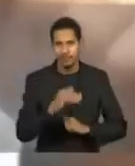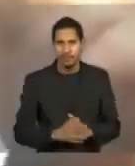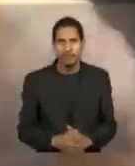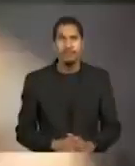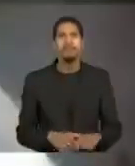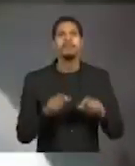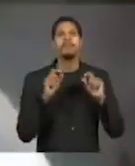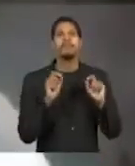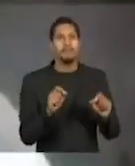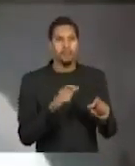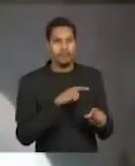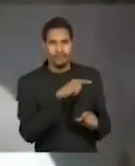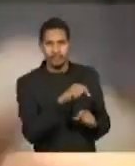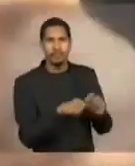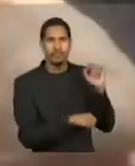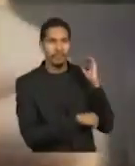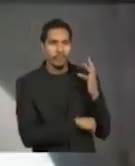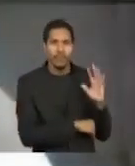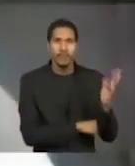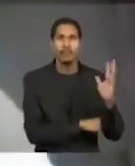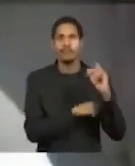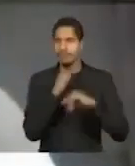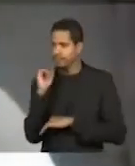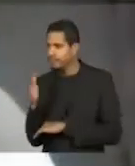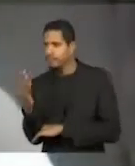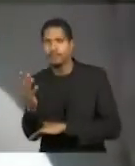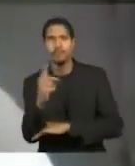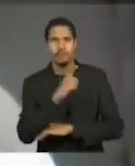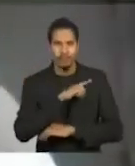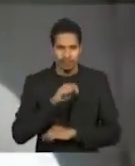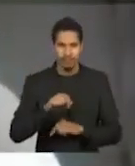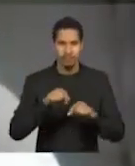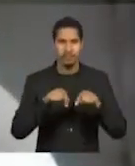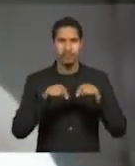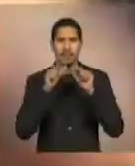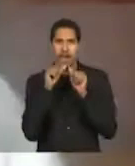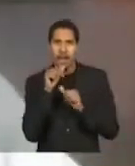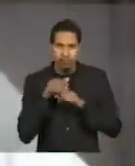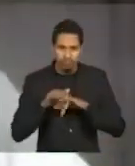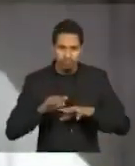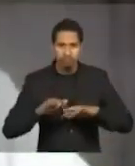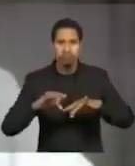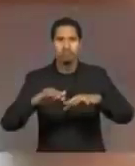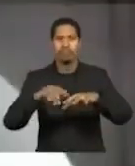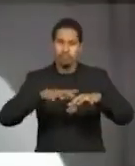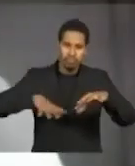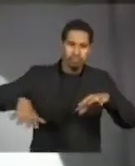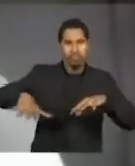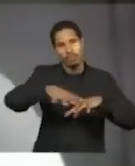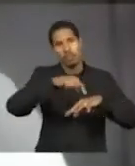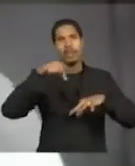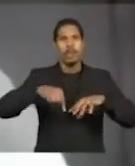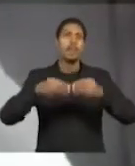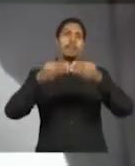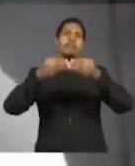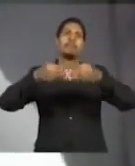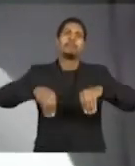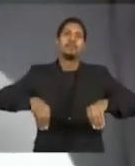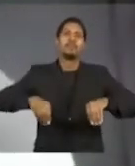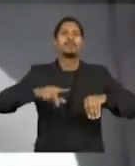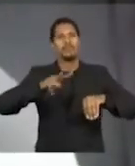matas, prejudiquem, assoreiem os mananciais de água que servem às represas